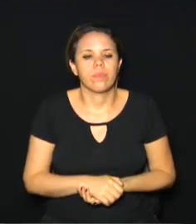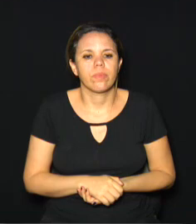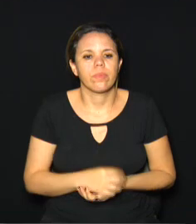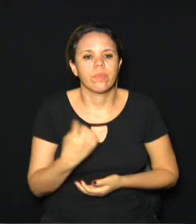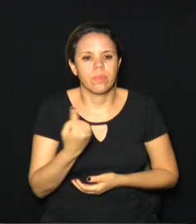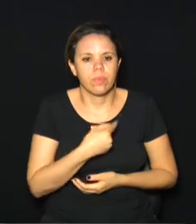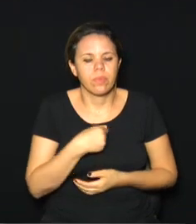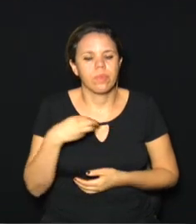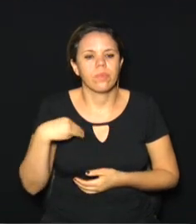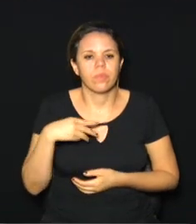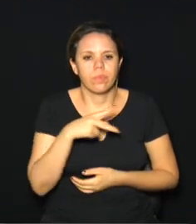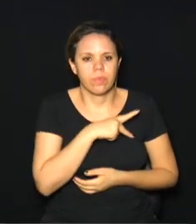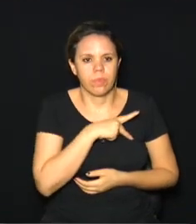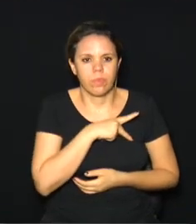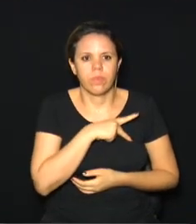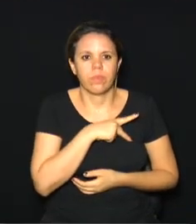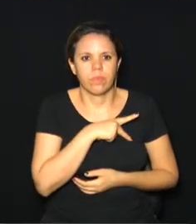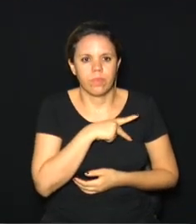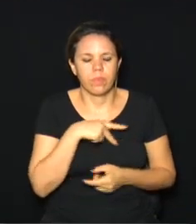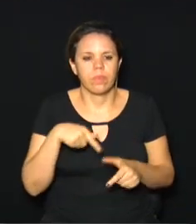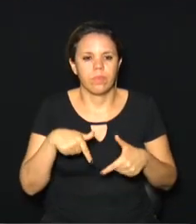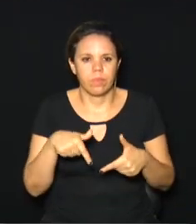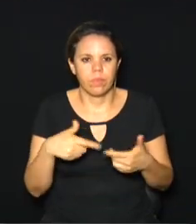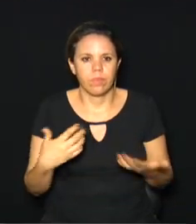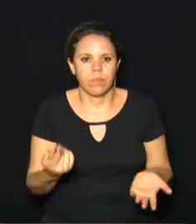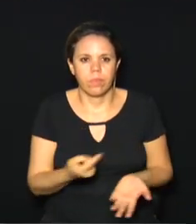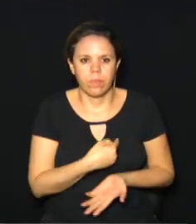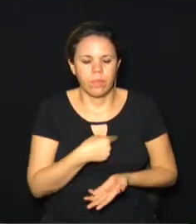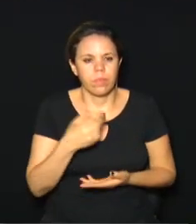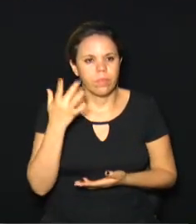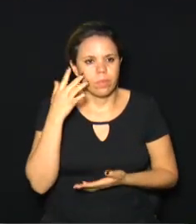nós do Ministério Público do Trabalho, nós